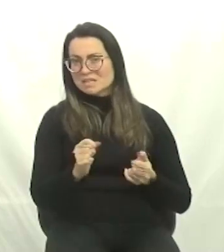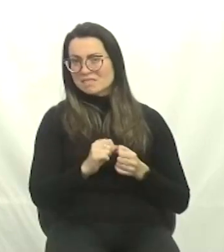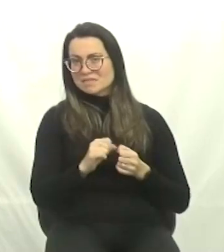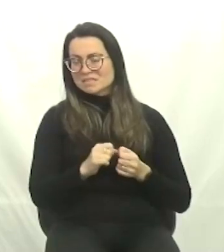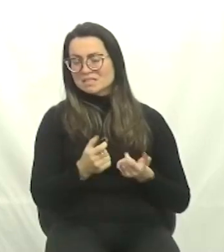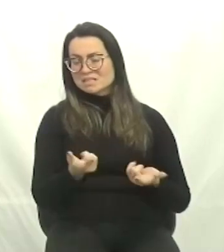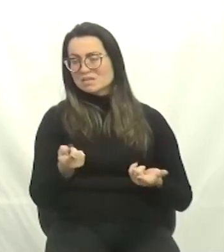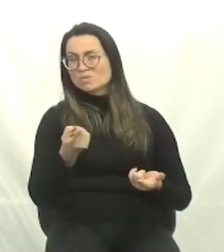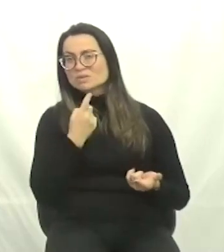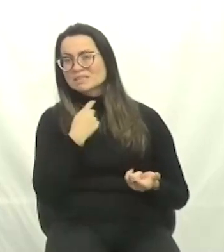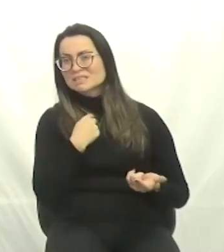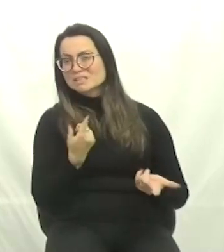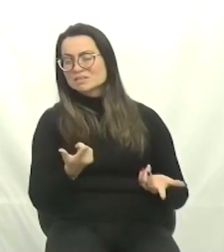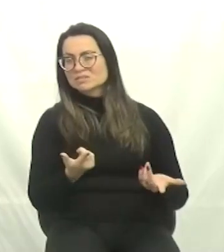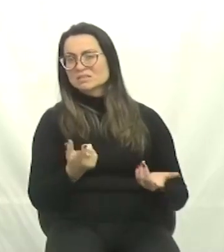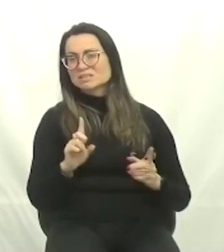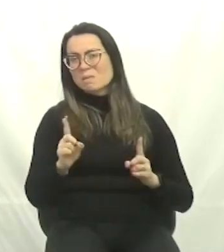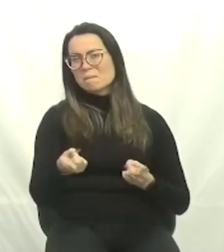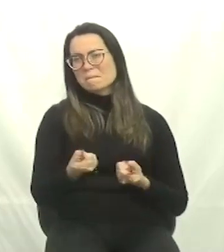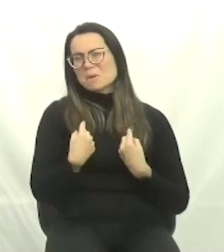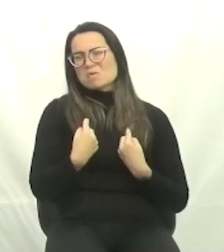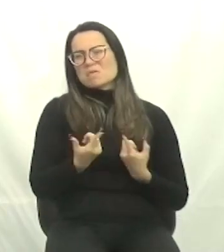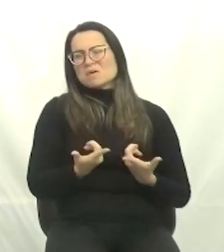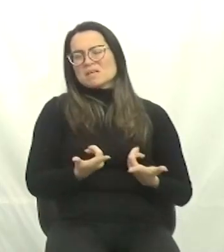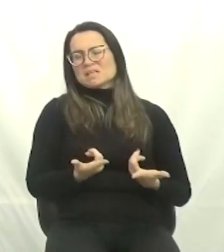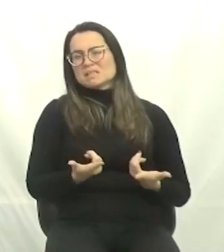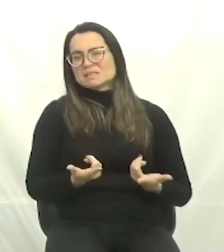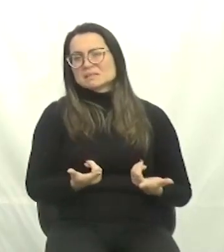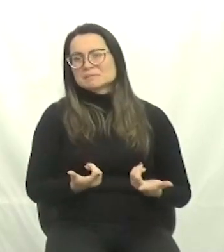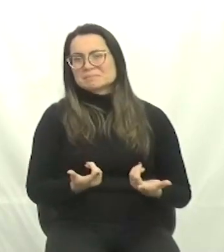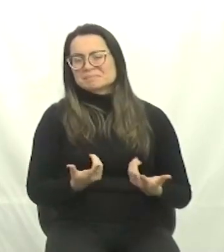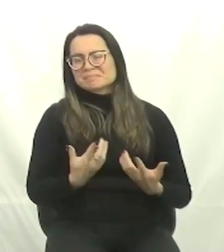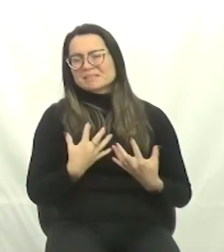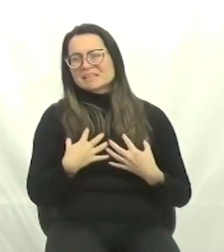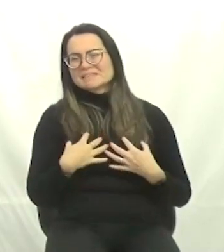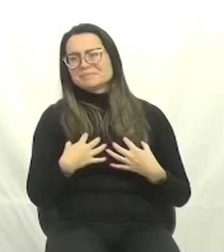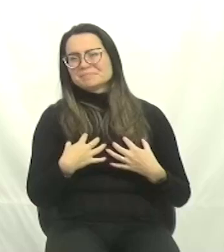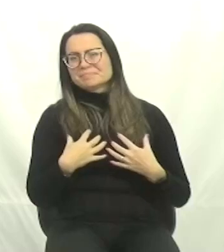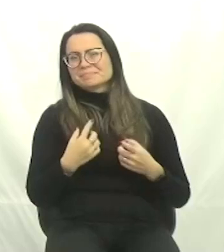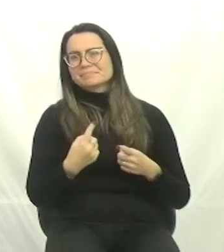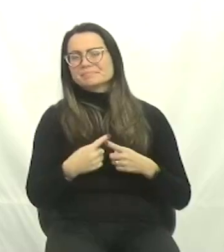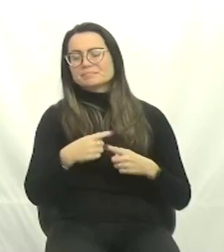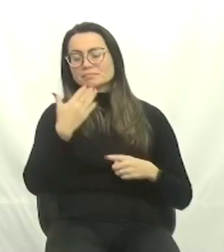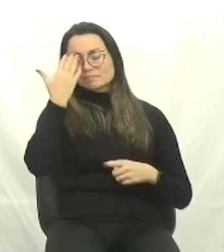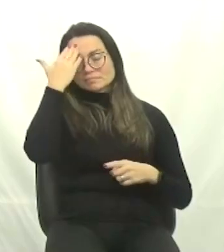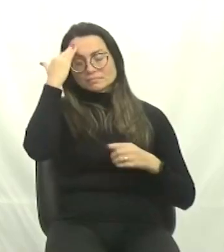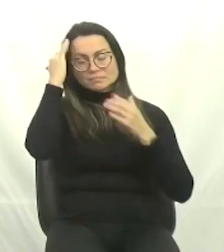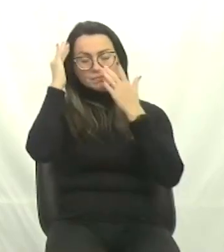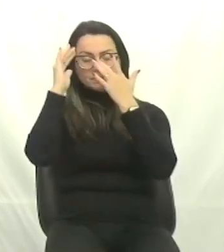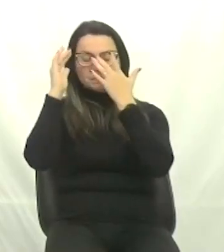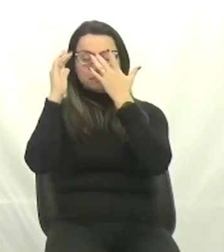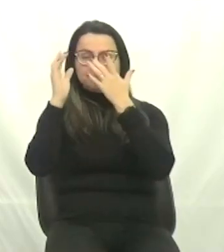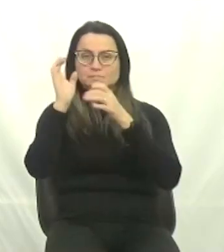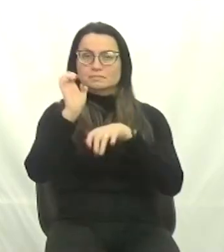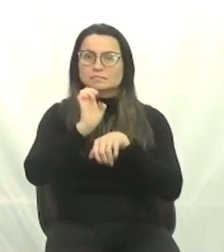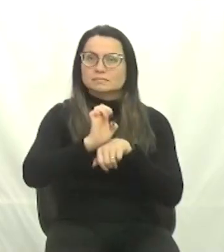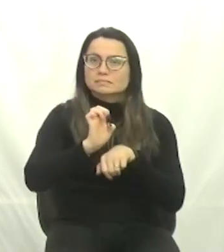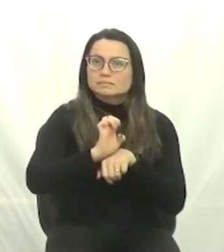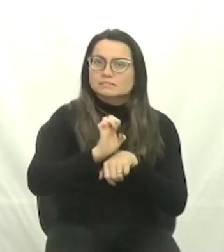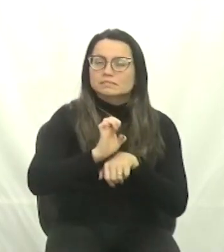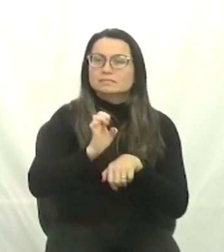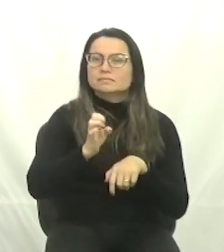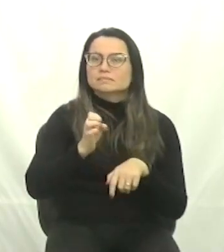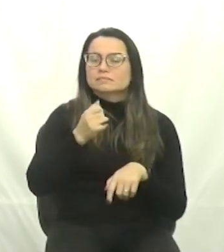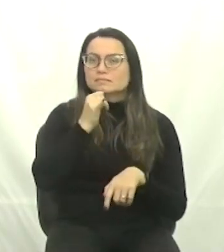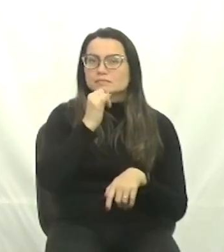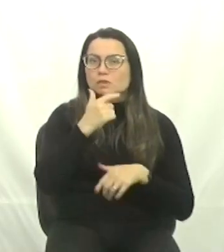muito provoca a gente, né? E precisa provocar. Porque entendo que os estagiários, eles cumprem um papel muito determinante